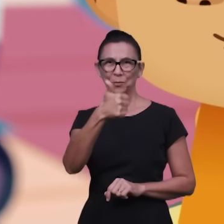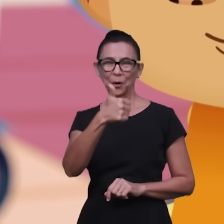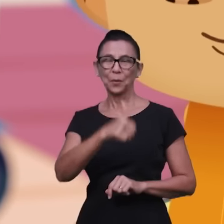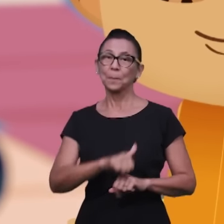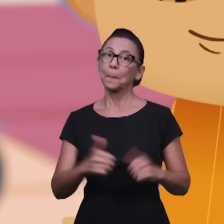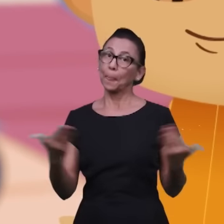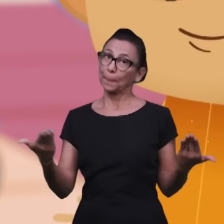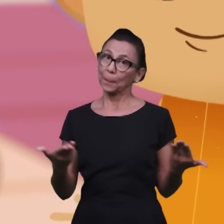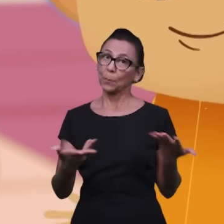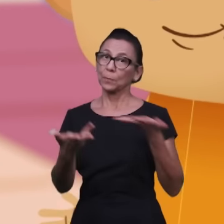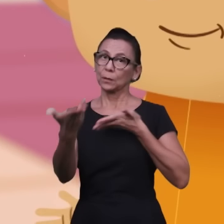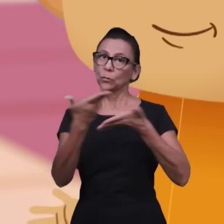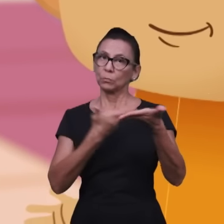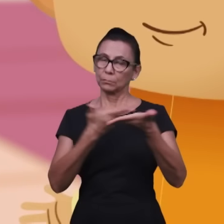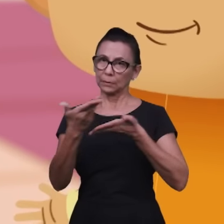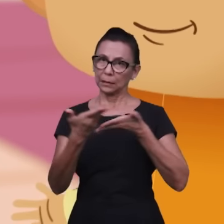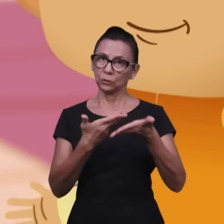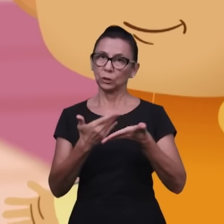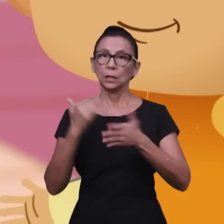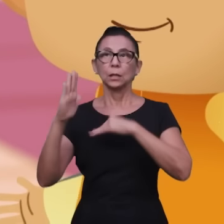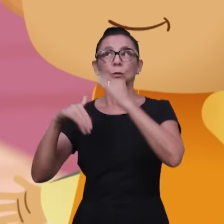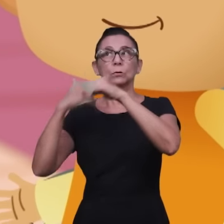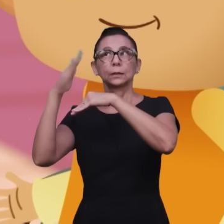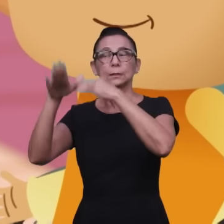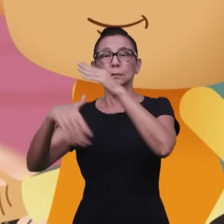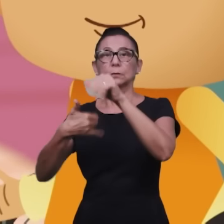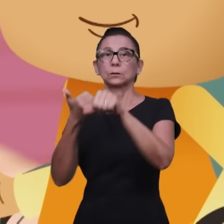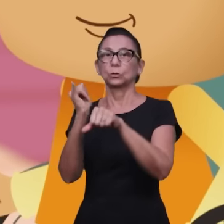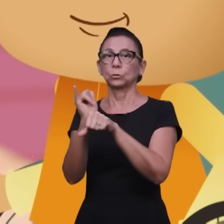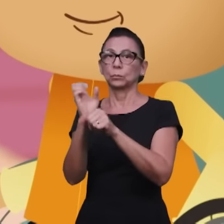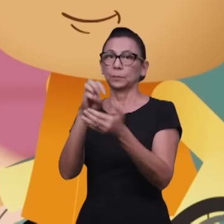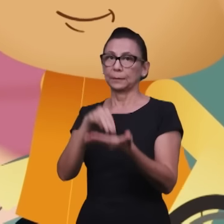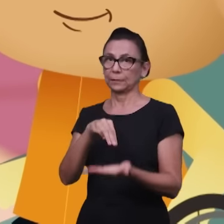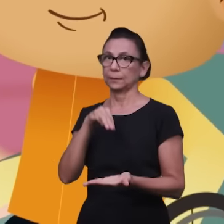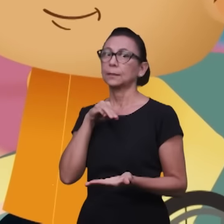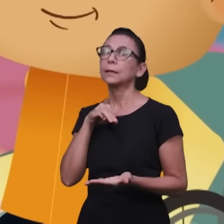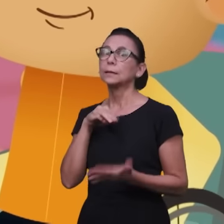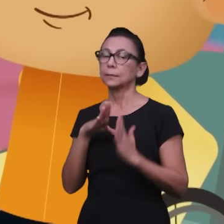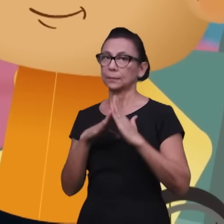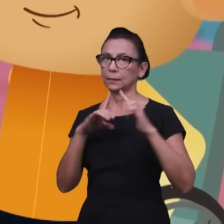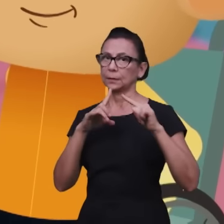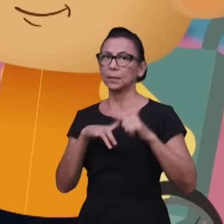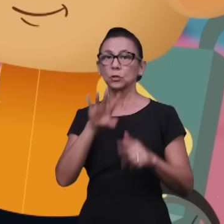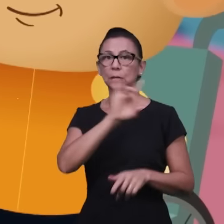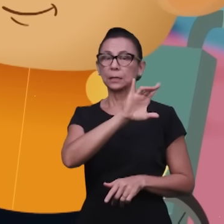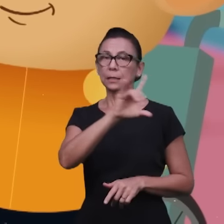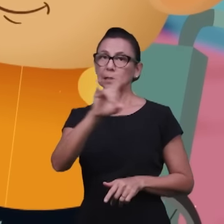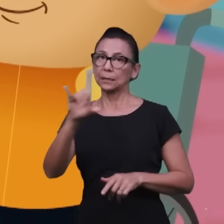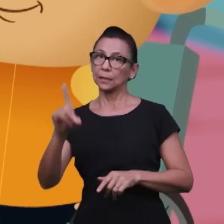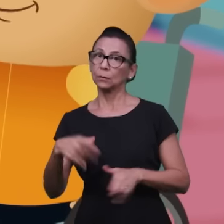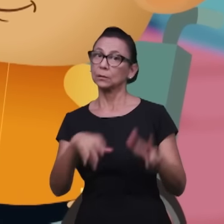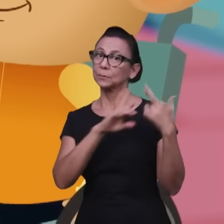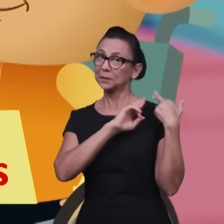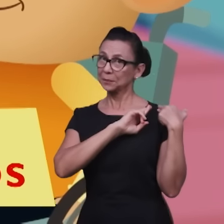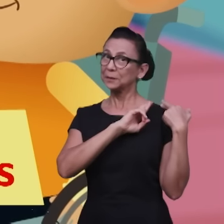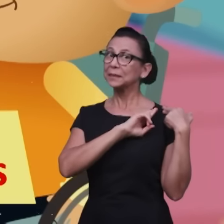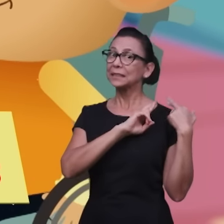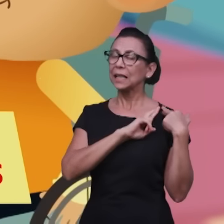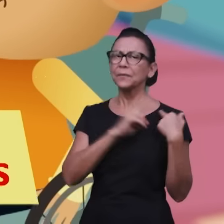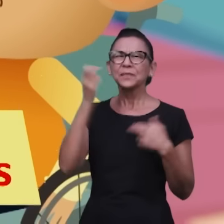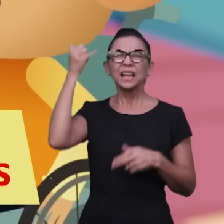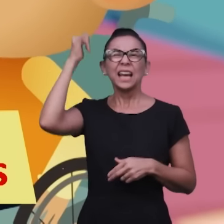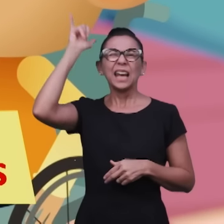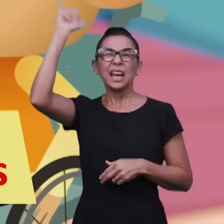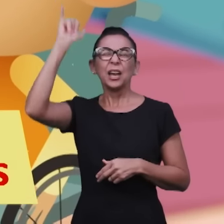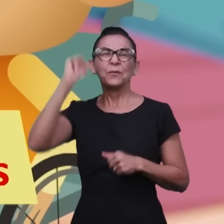para contribuir com o crescimento e a expansão do canal da Igreja Cristã Maranata, faça cada um a sua parte. Evite criar